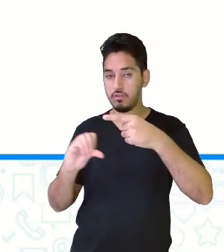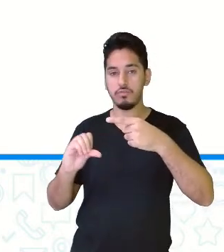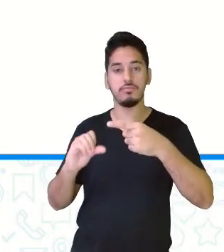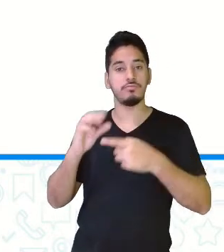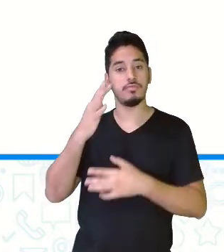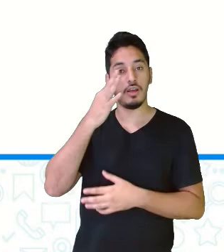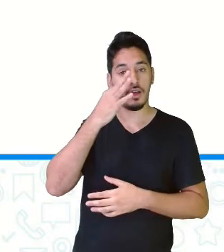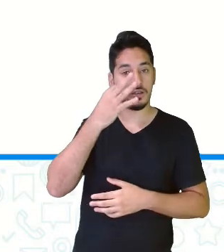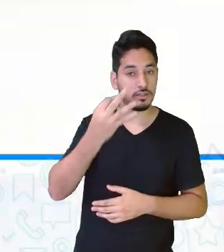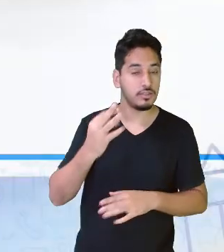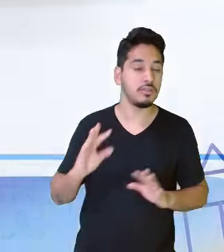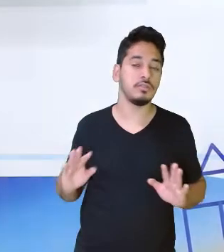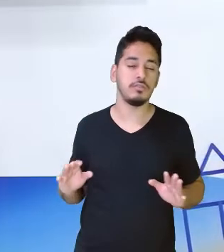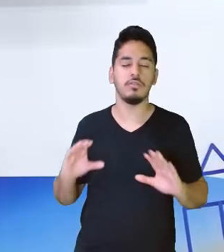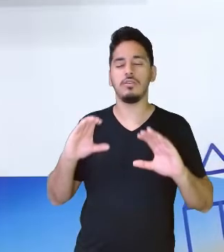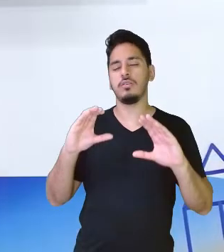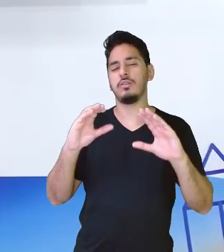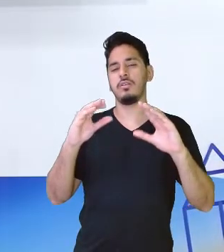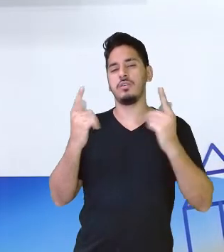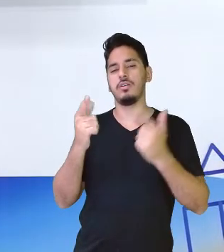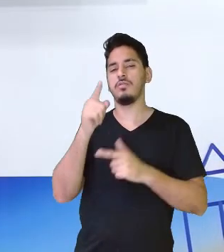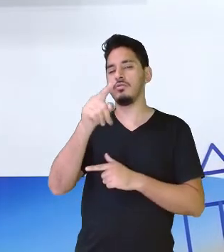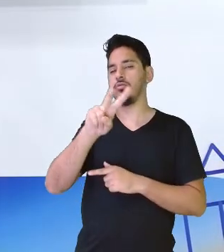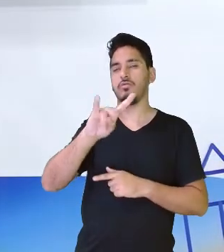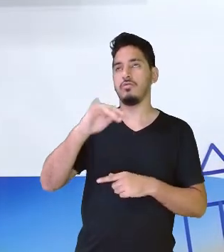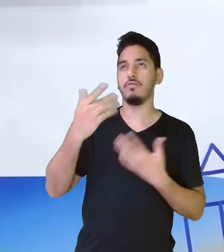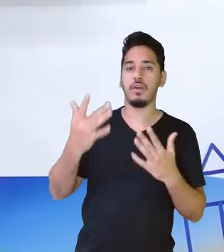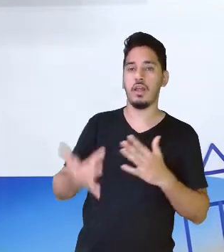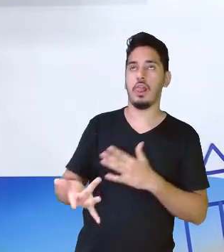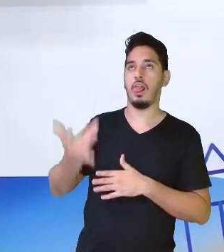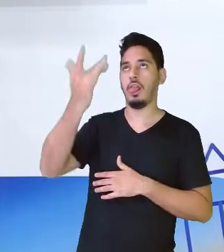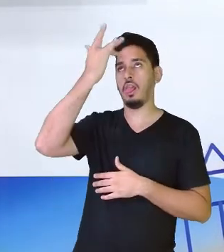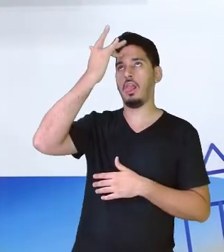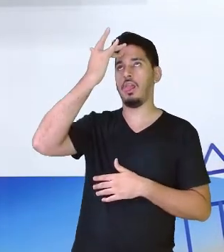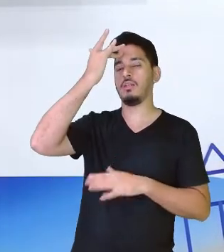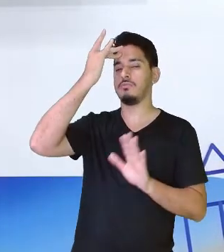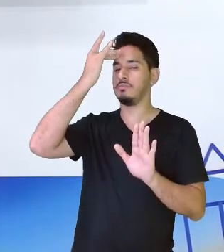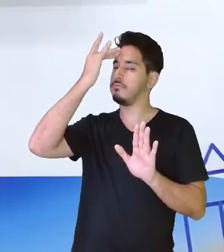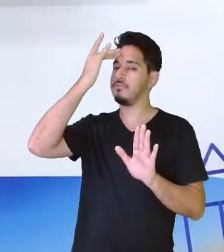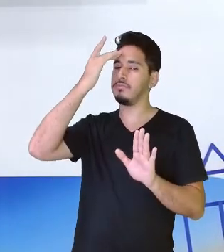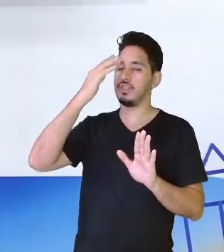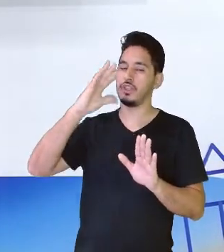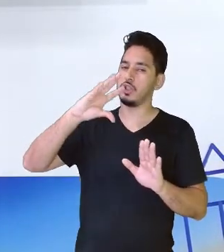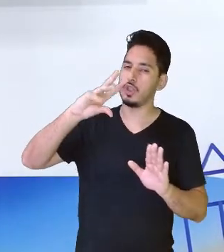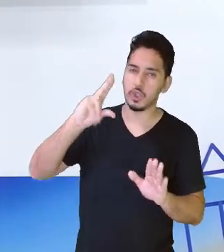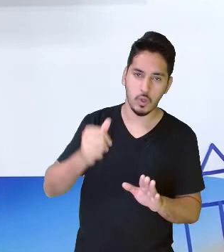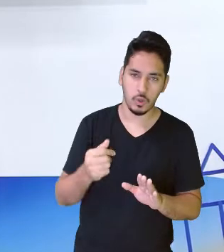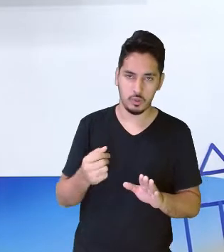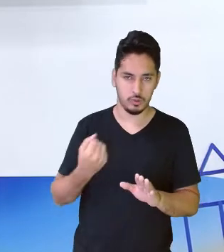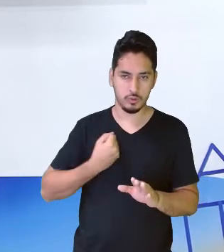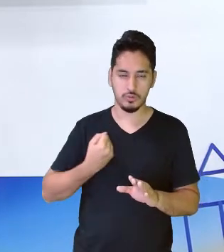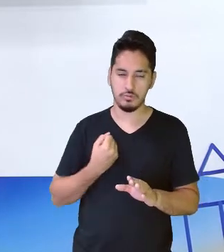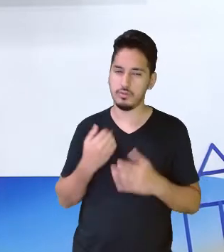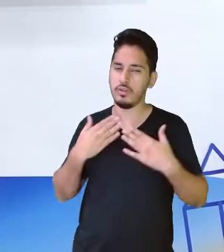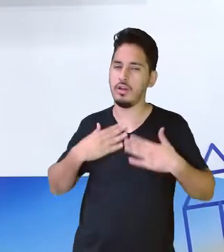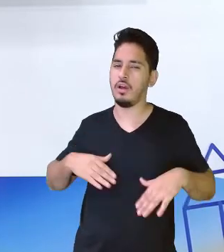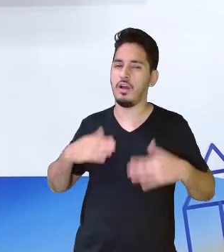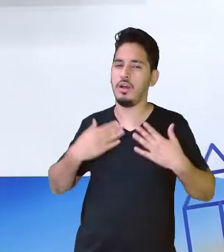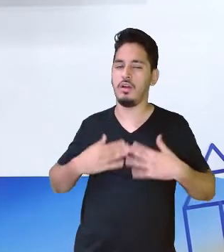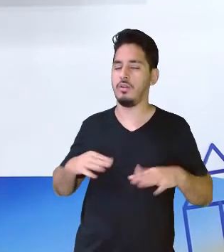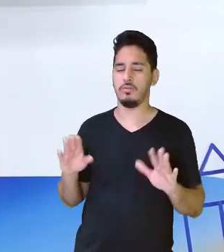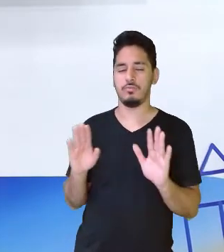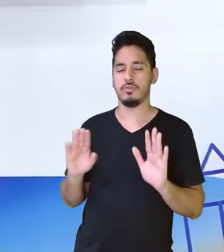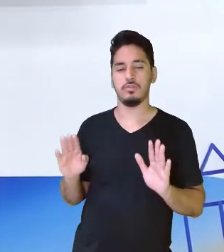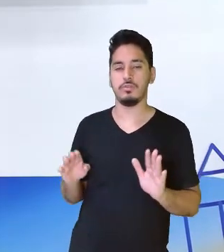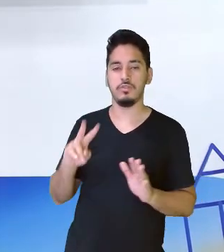Presta atenção nisso. Claro que você não vai decorar todos os números, né? Não vai decorar